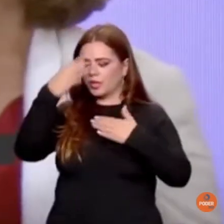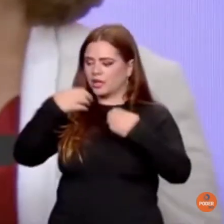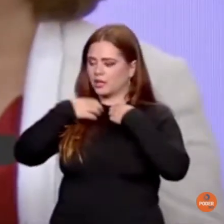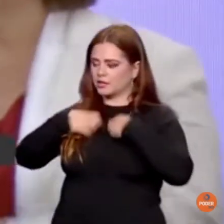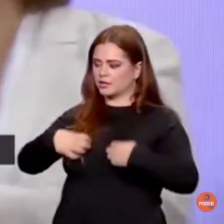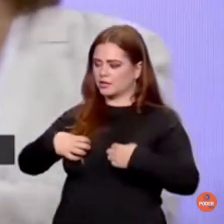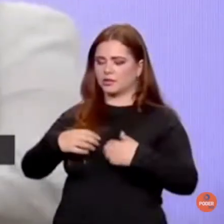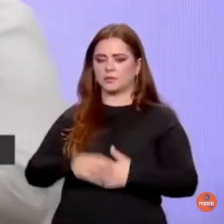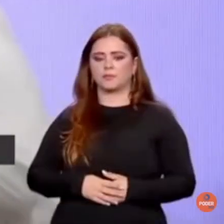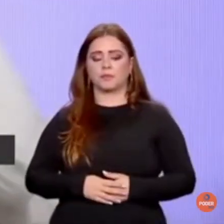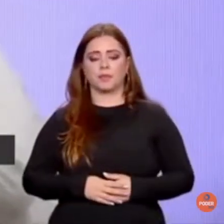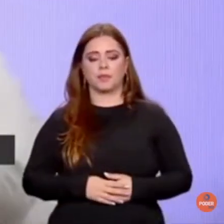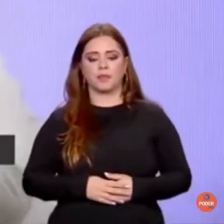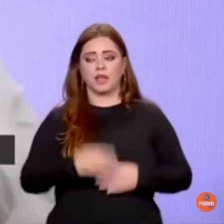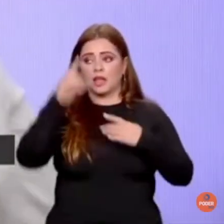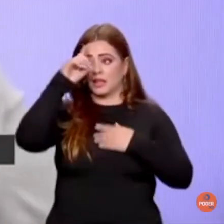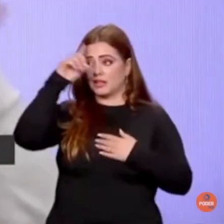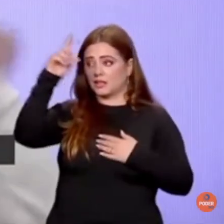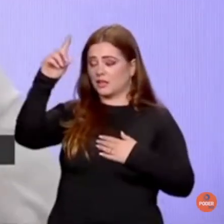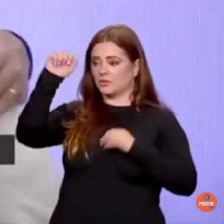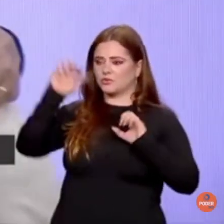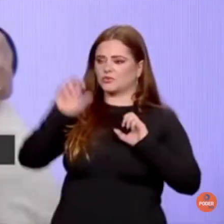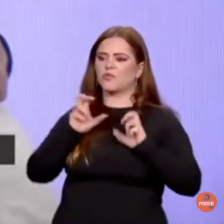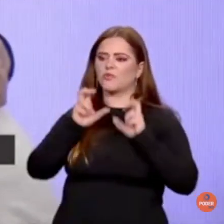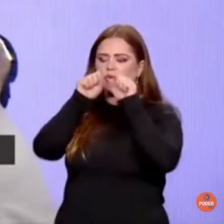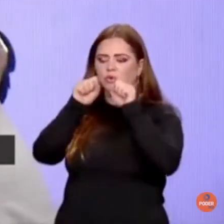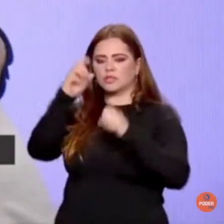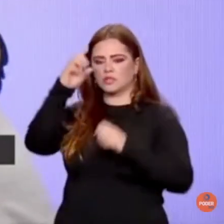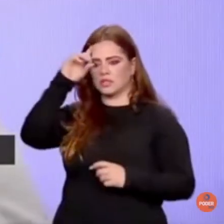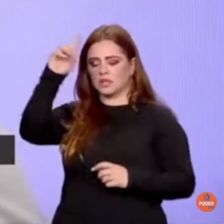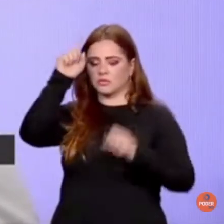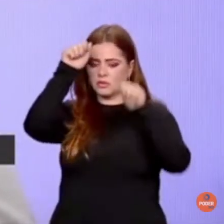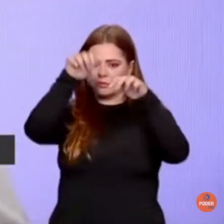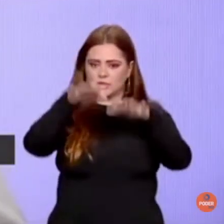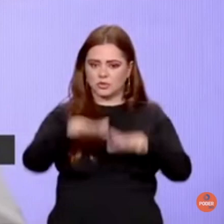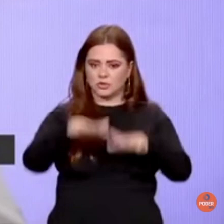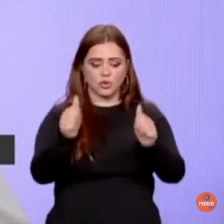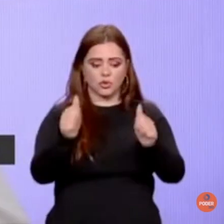querida. Que Deus te dê muita força.